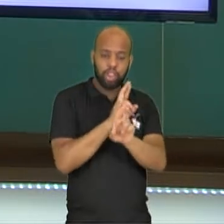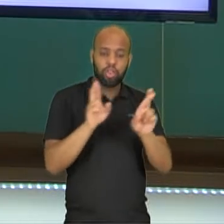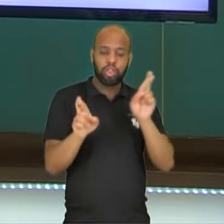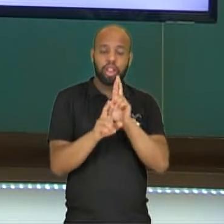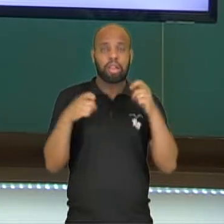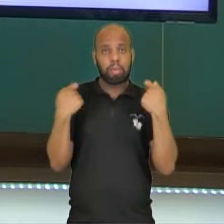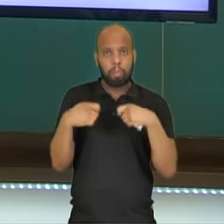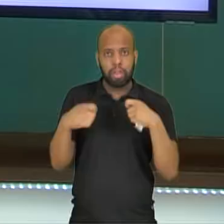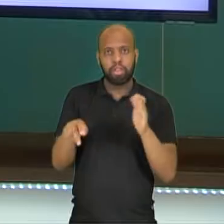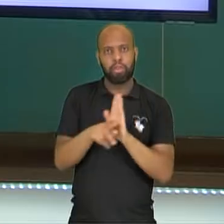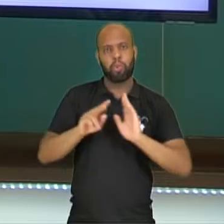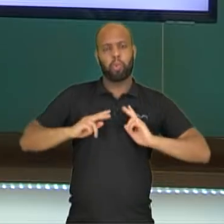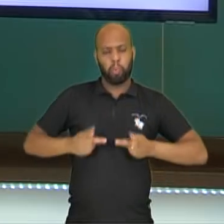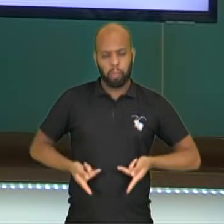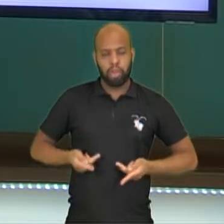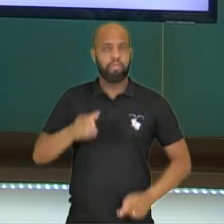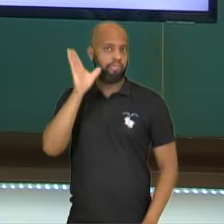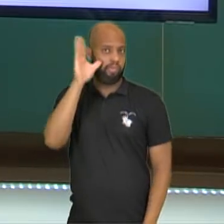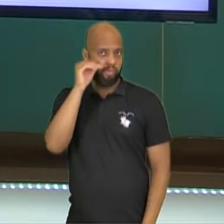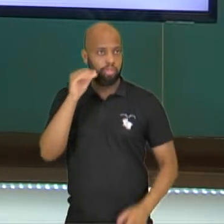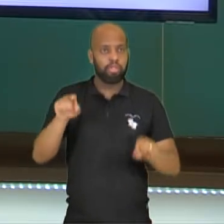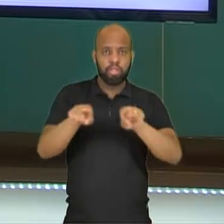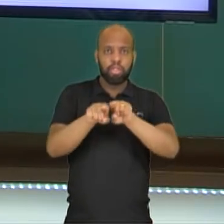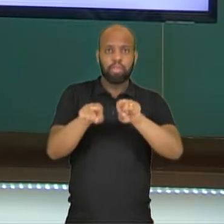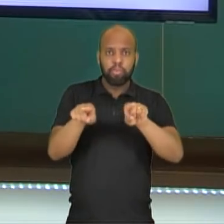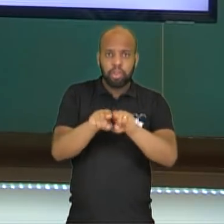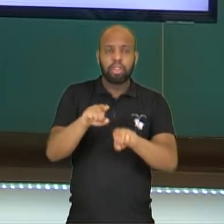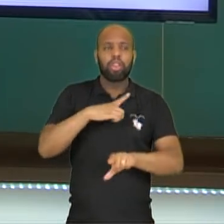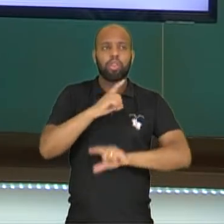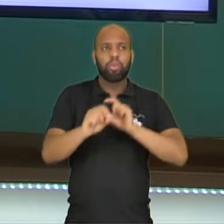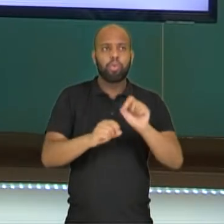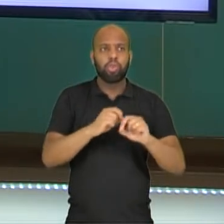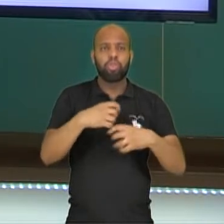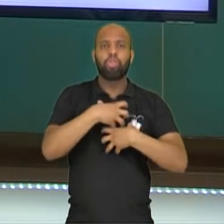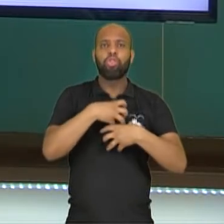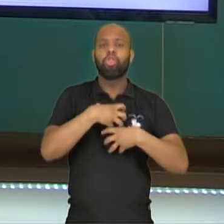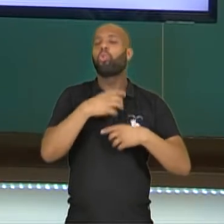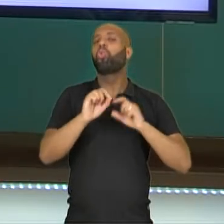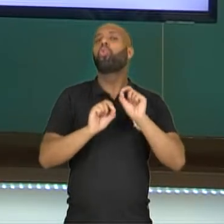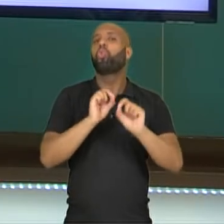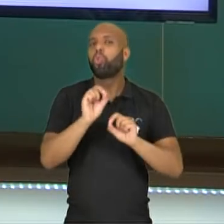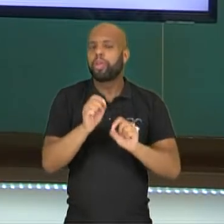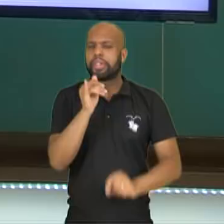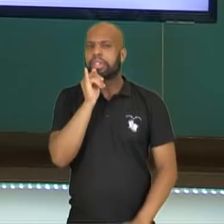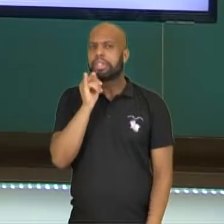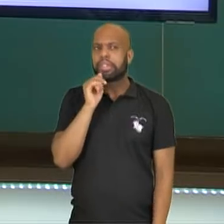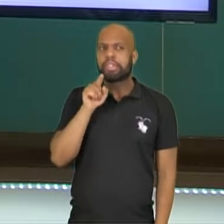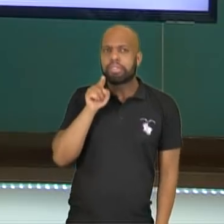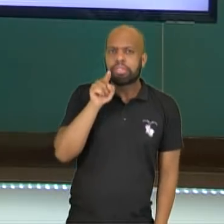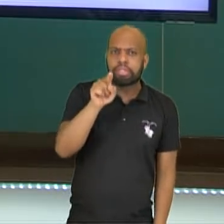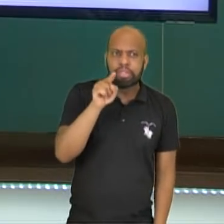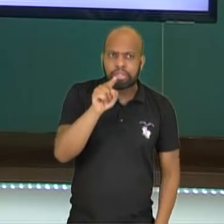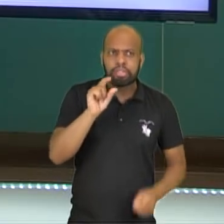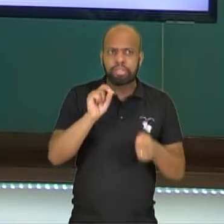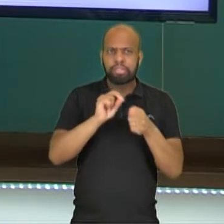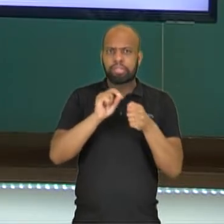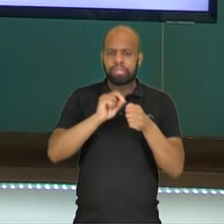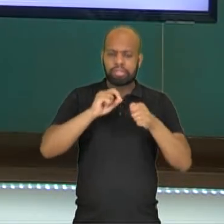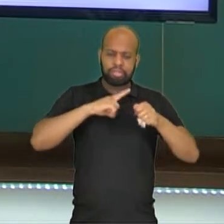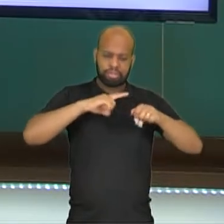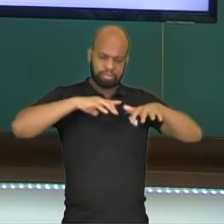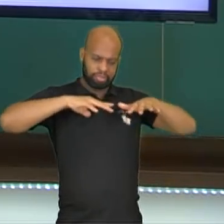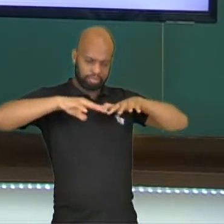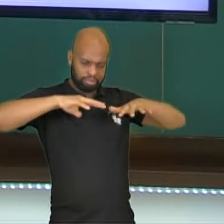humana, curiosidade. Mas também tem a questão de um motivo prático, né? Você, por exemplo, estabelecer, né, o